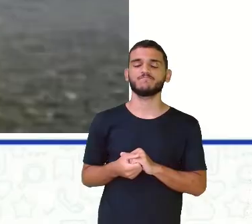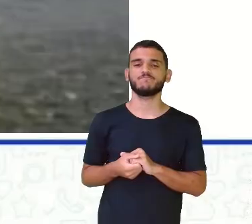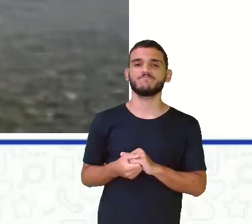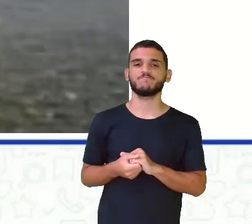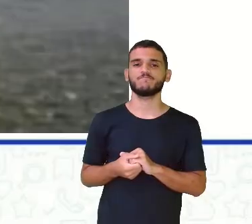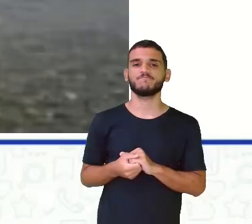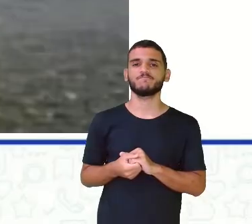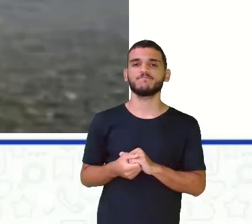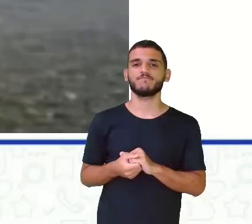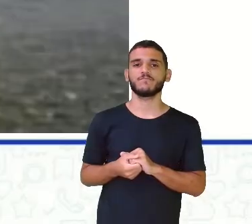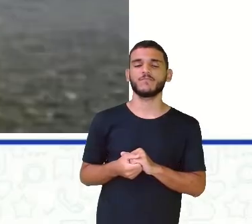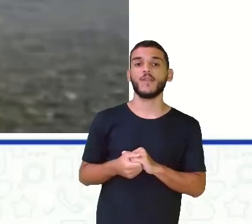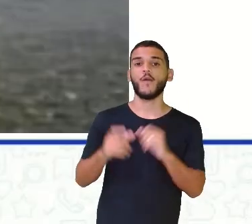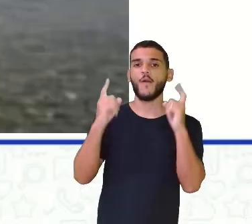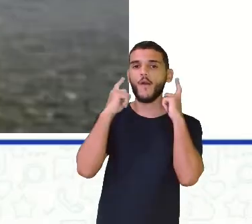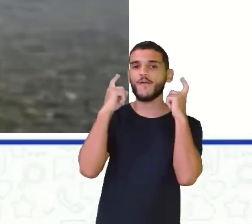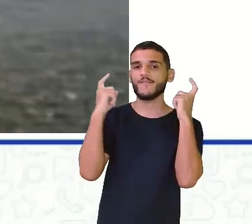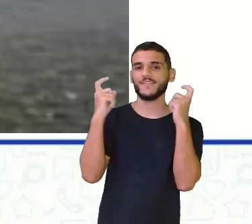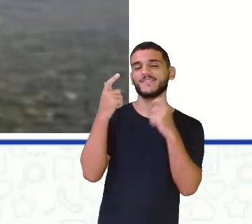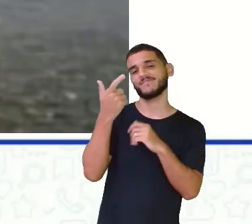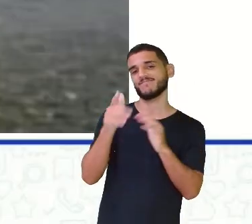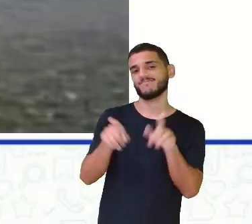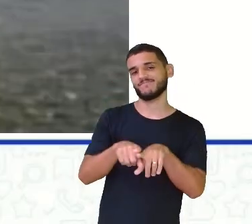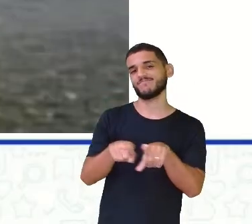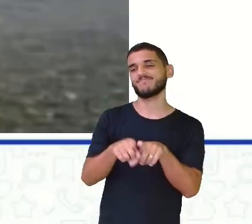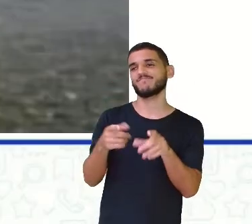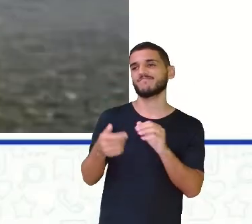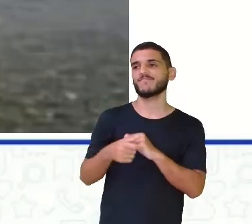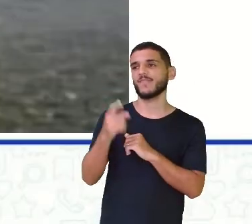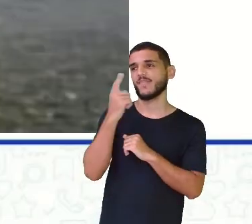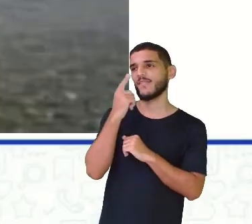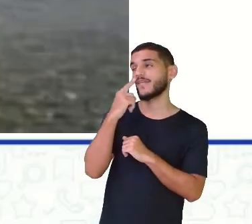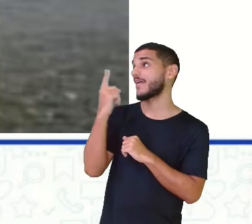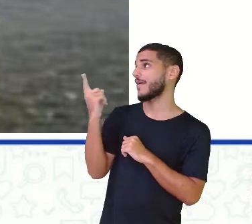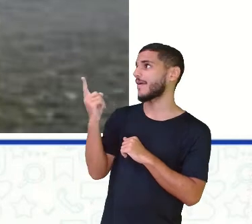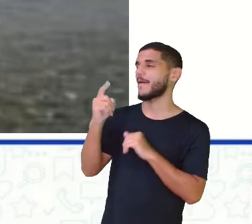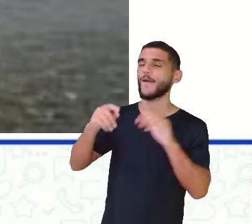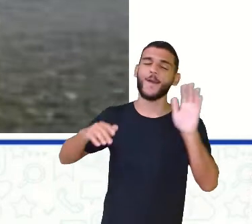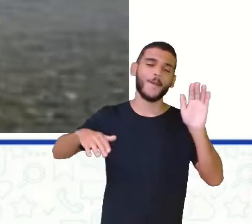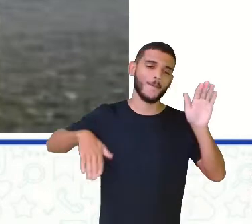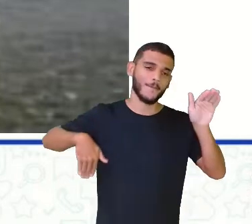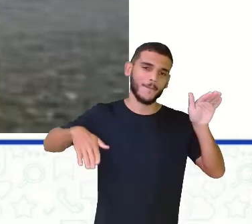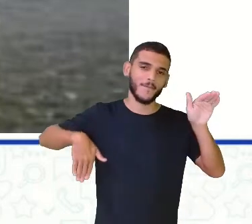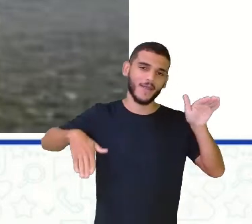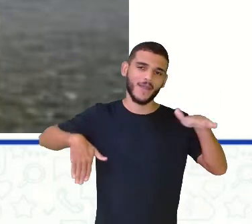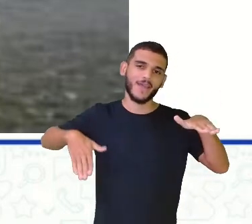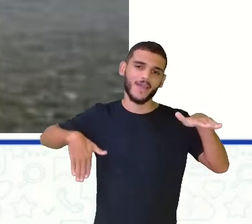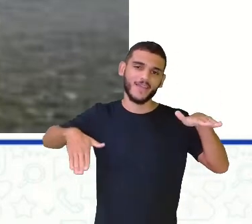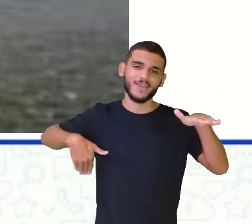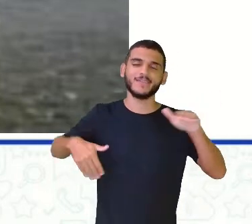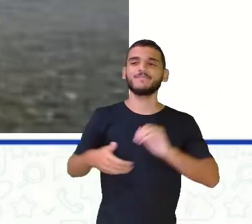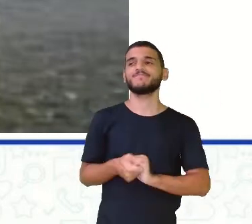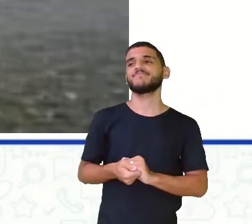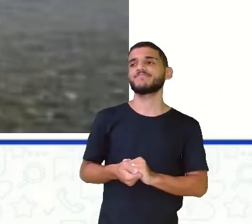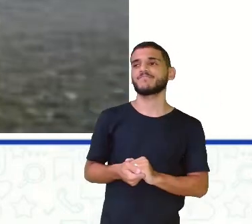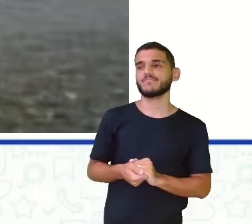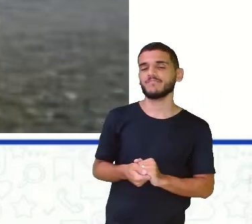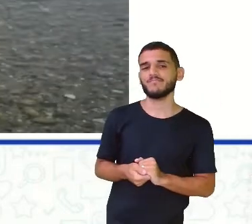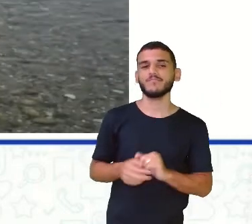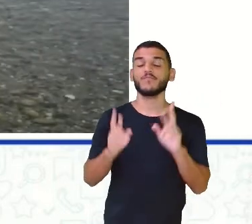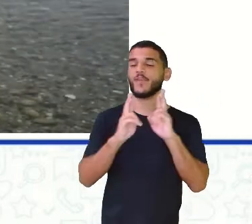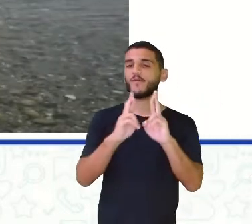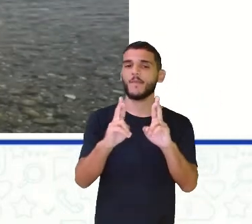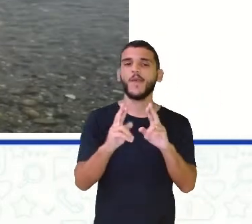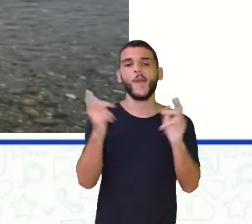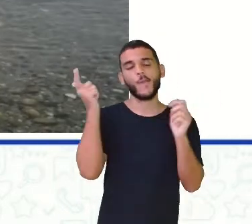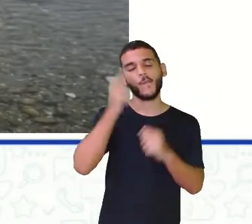mais uma paisagem sonora. No caso, a gente está vendo uma praia. Espero que consiga abrir esse...